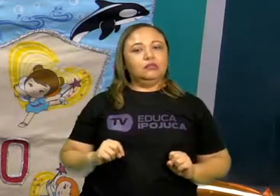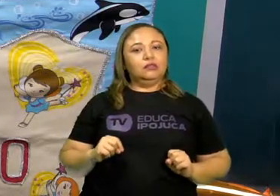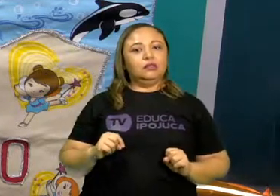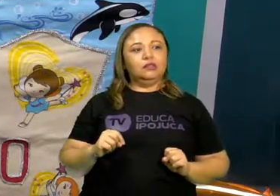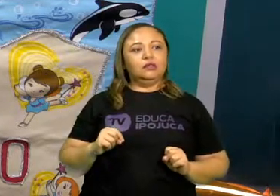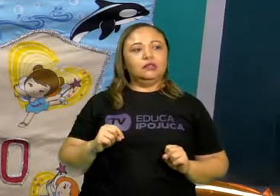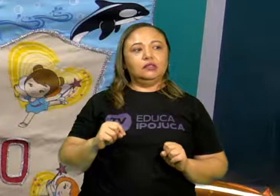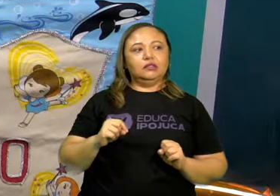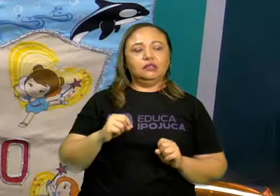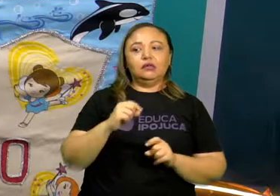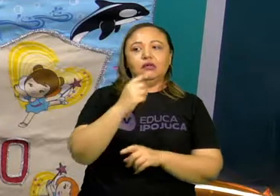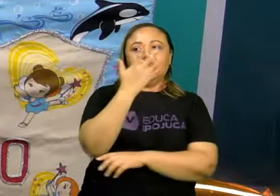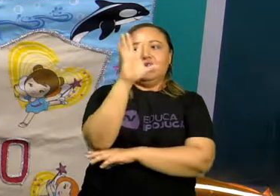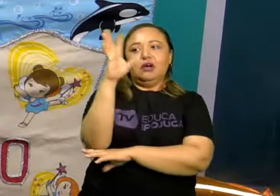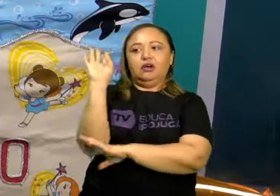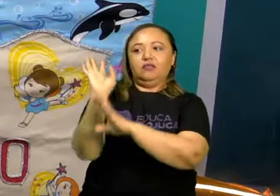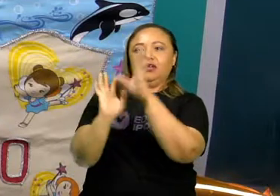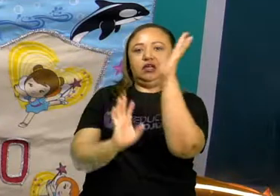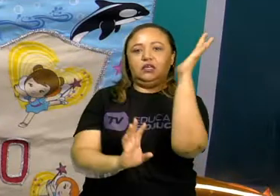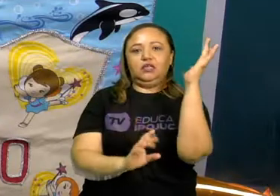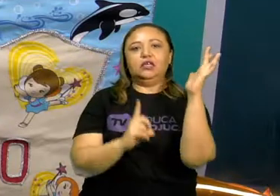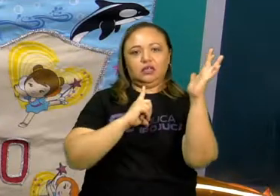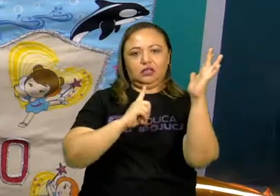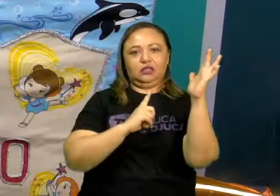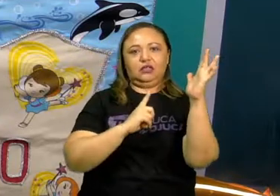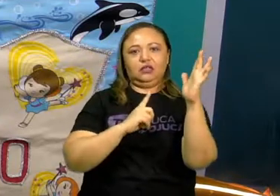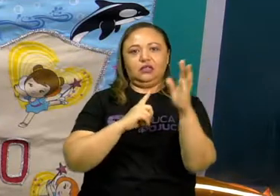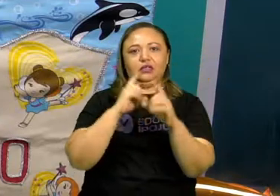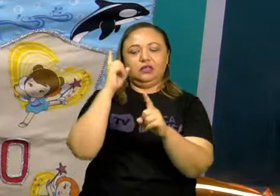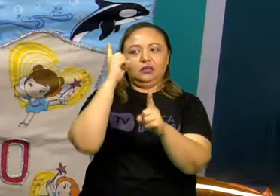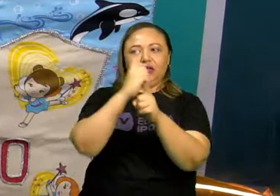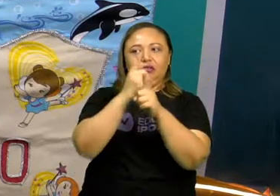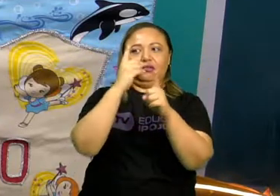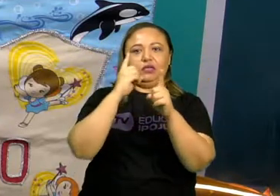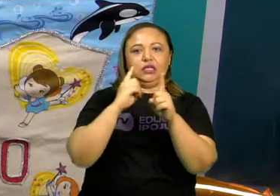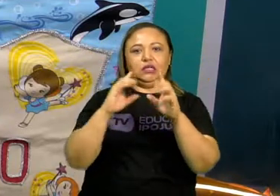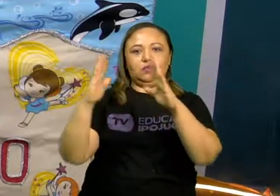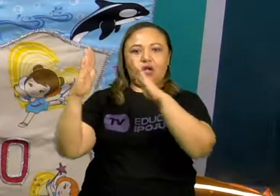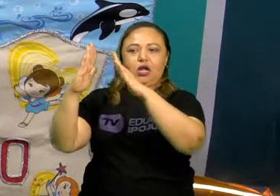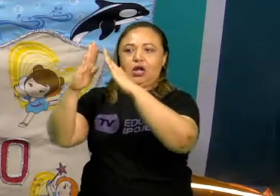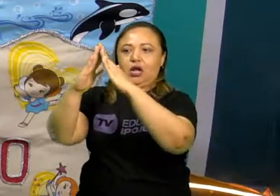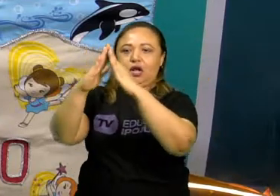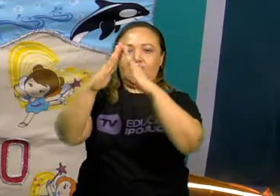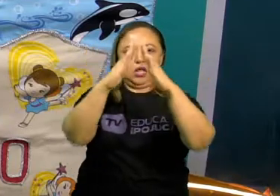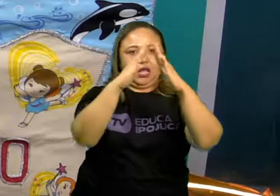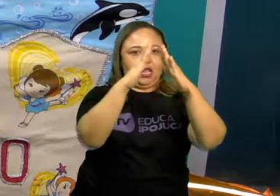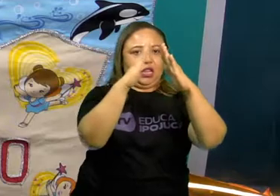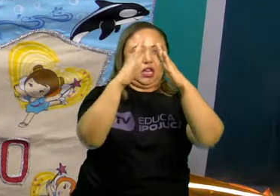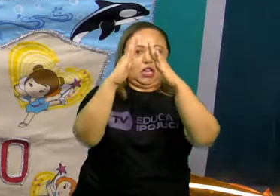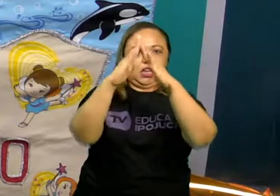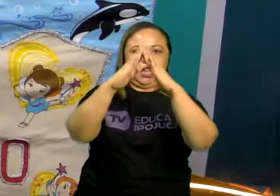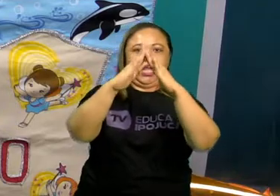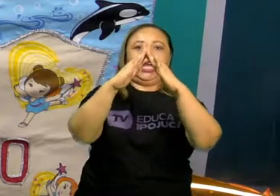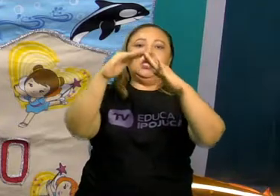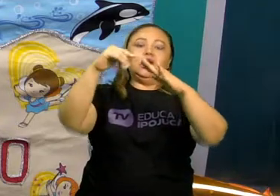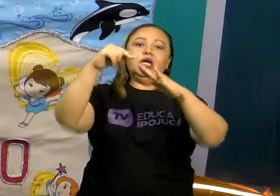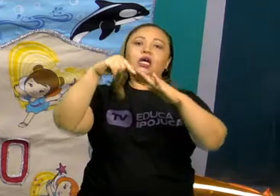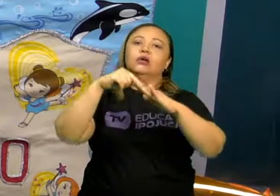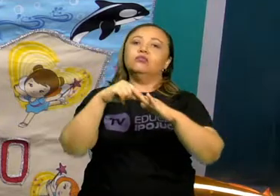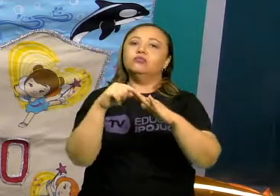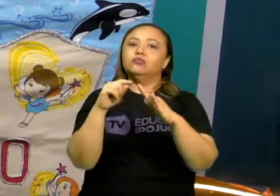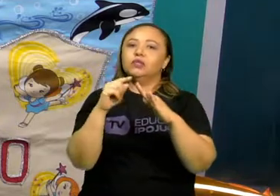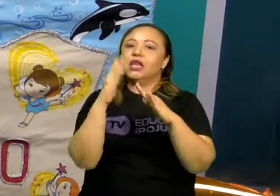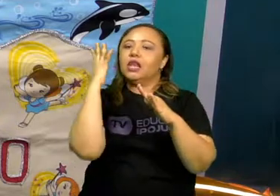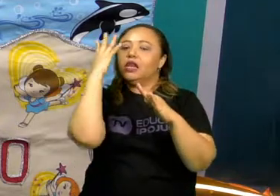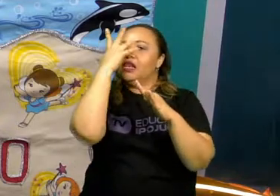na floresta tem árvore, né, leiturinha? Ela encontrou uma casa lá na floresta. A casa era